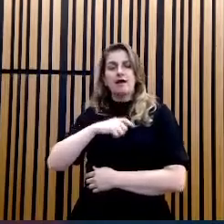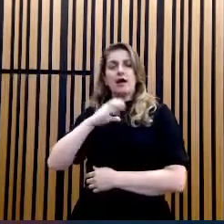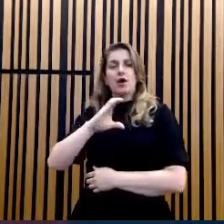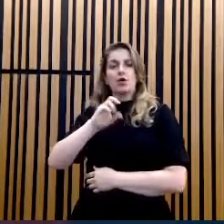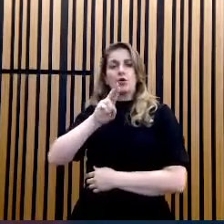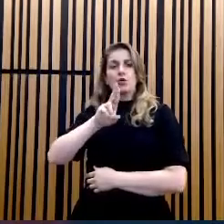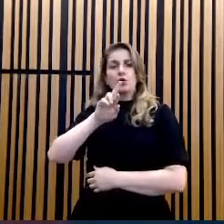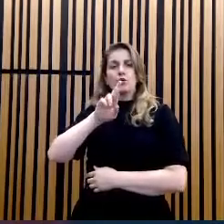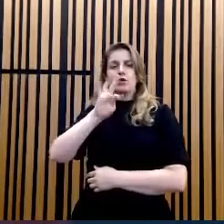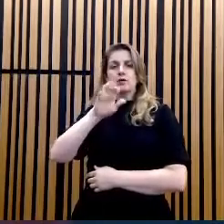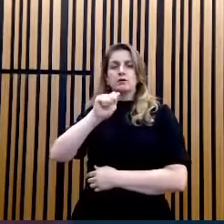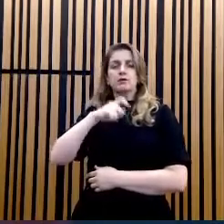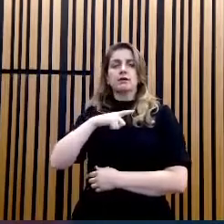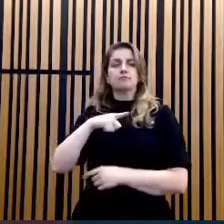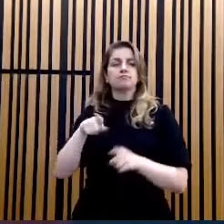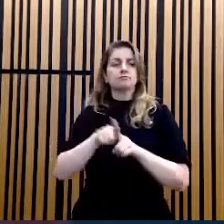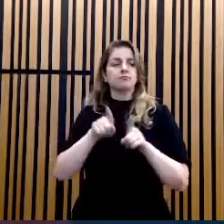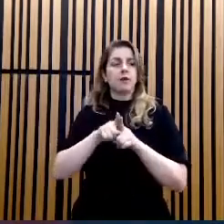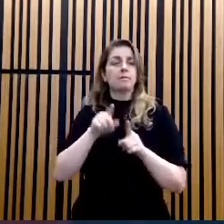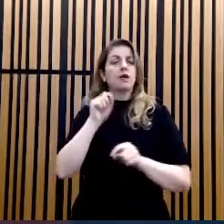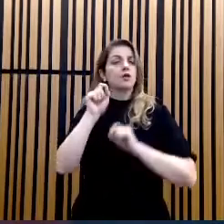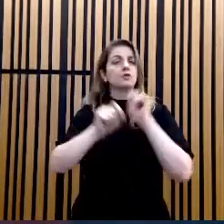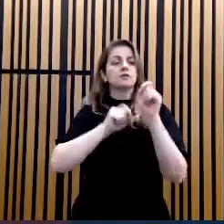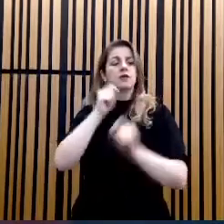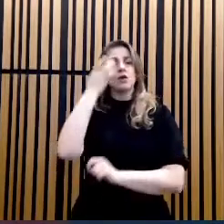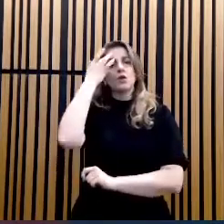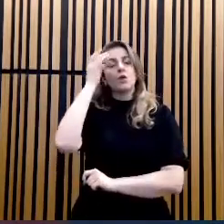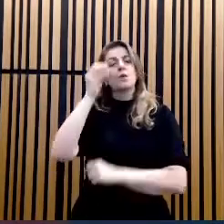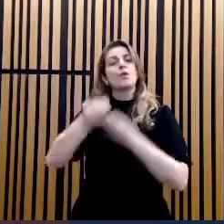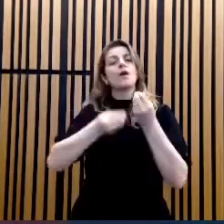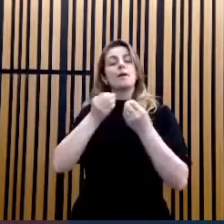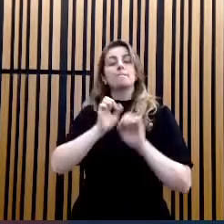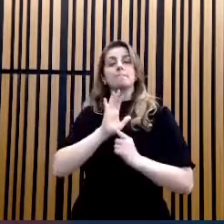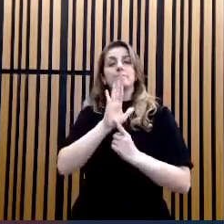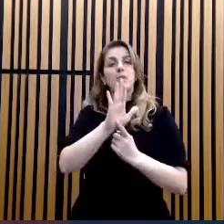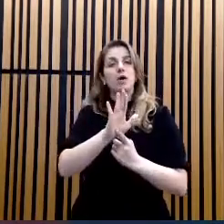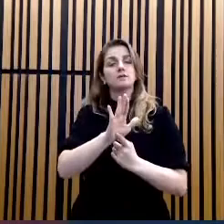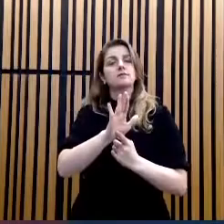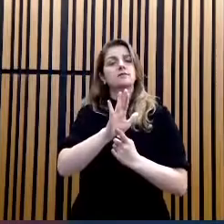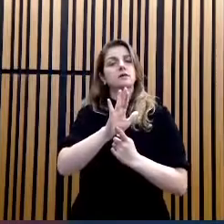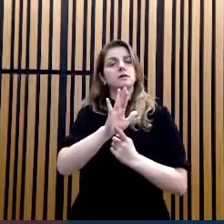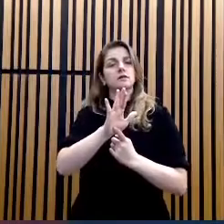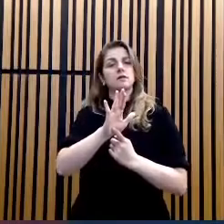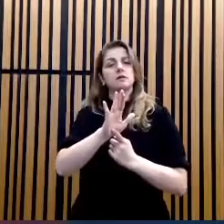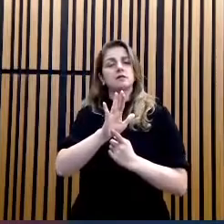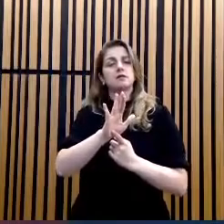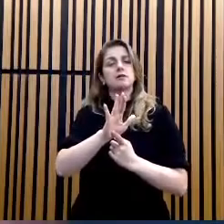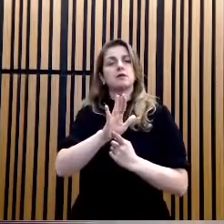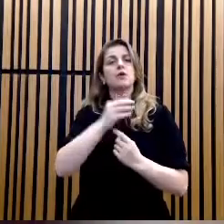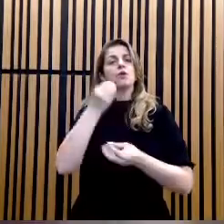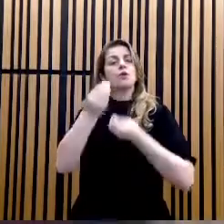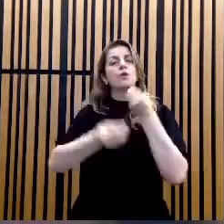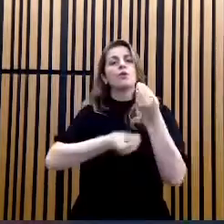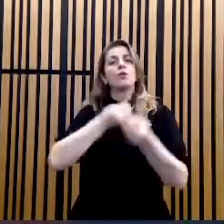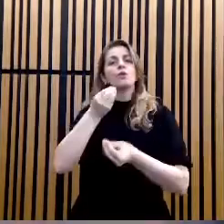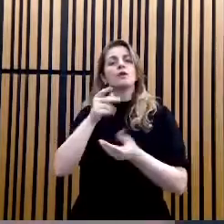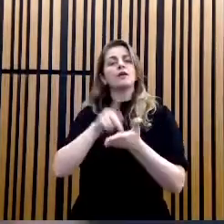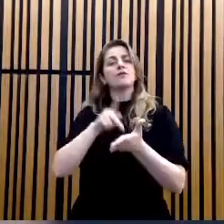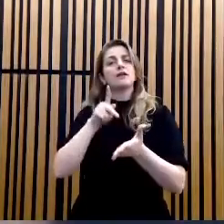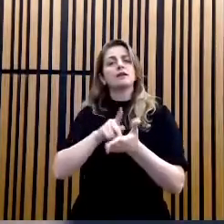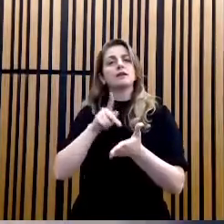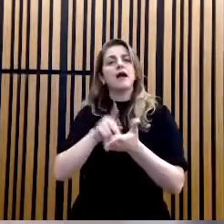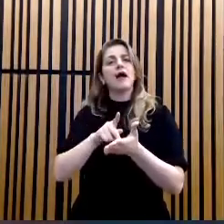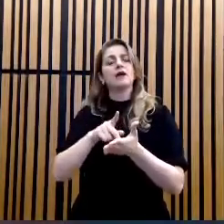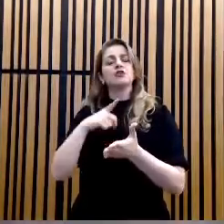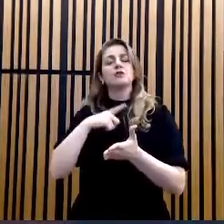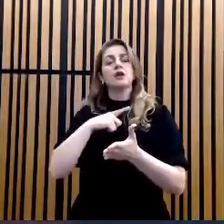acho que quanto à roupa, isso está muito claro já para a gente. Agora, a gente tem que perceber que junto com a roupa vem